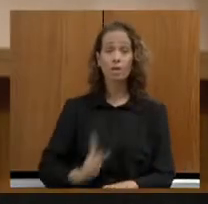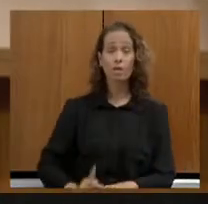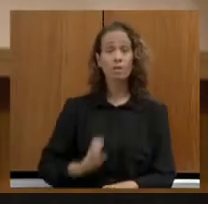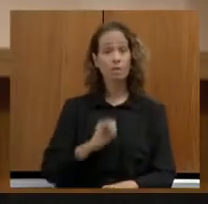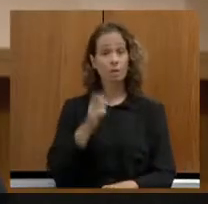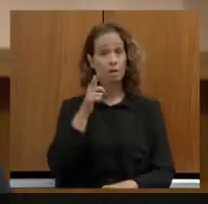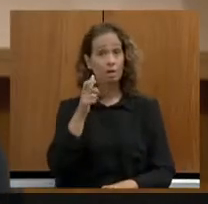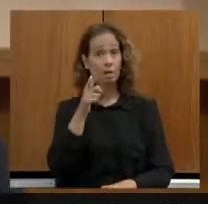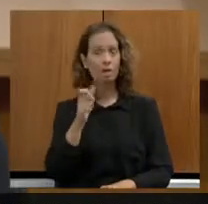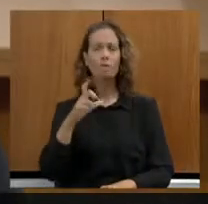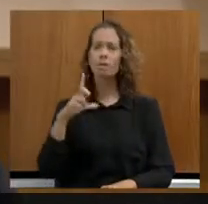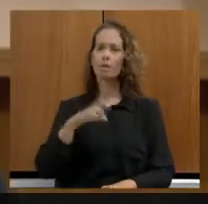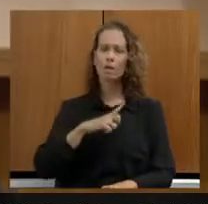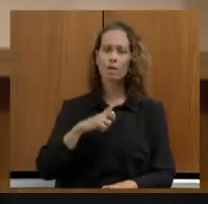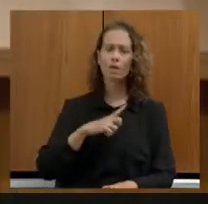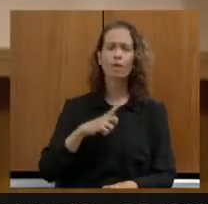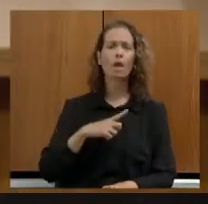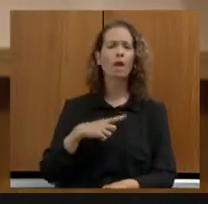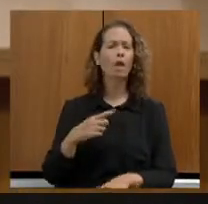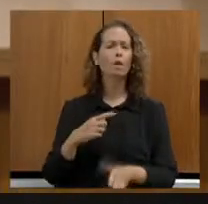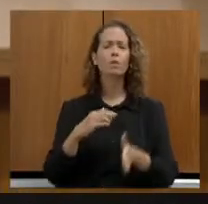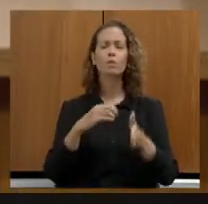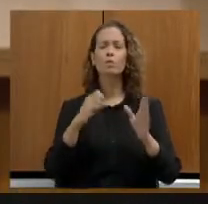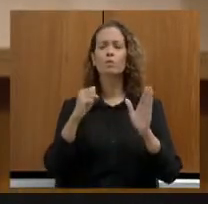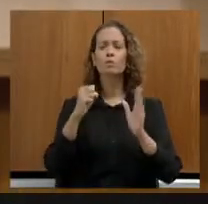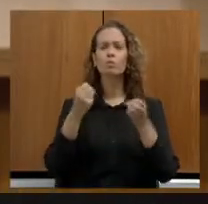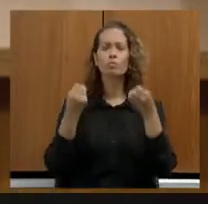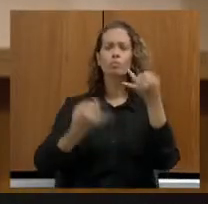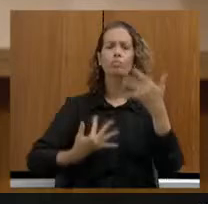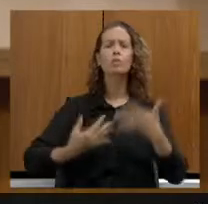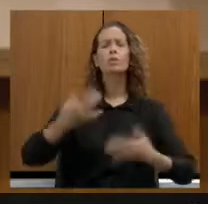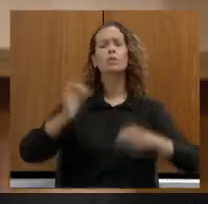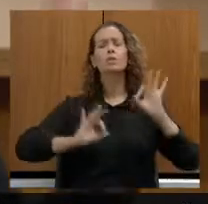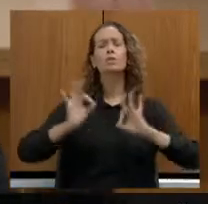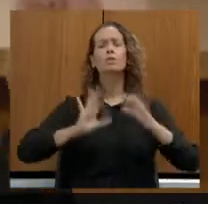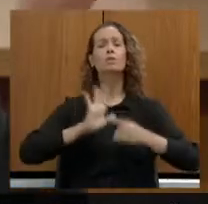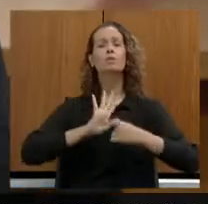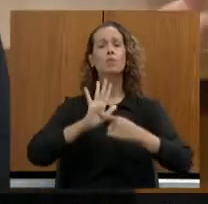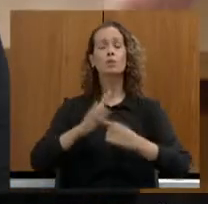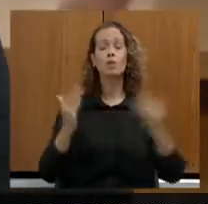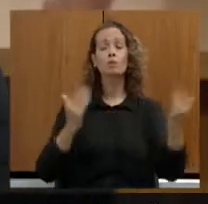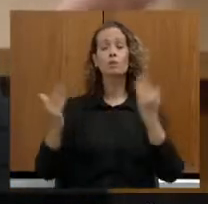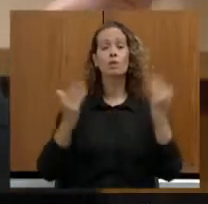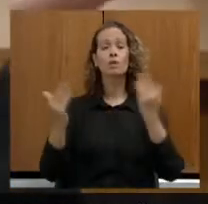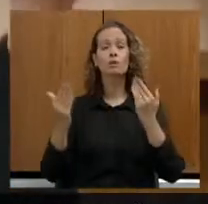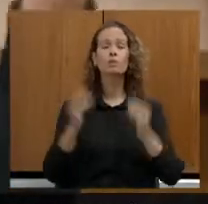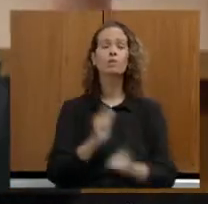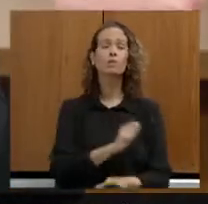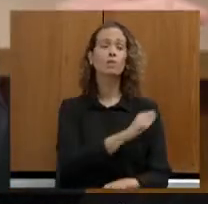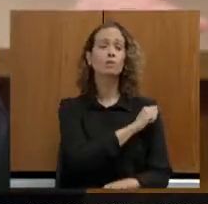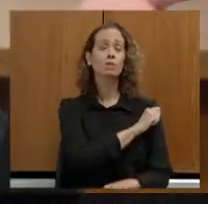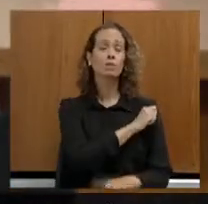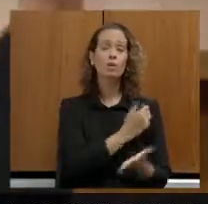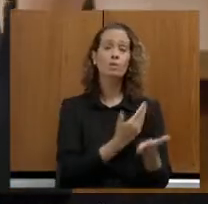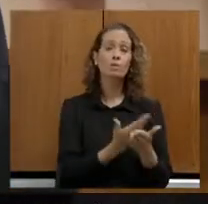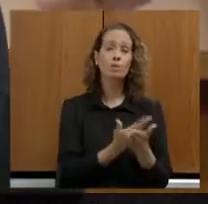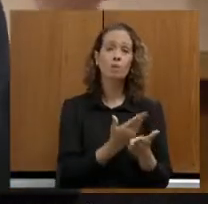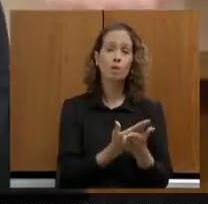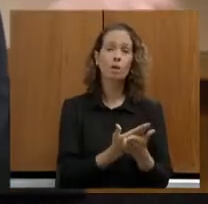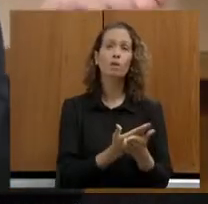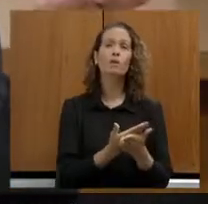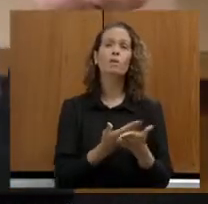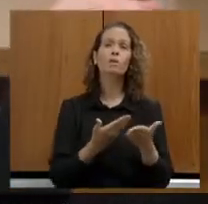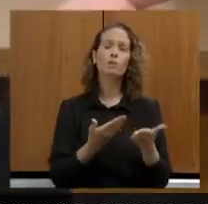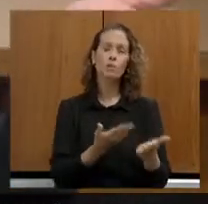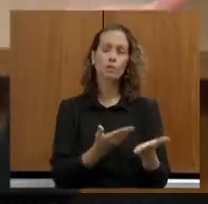interesse e todo à disposição e interesse também de mostrar o comparando o estudante que é ambos estudantes